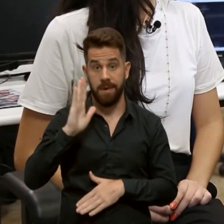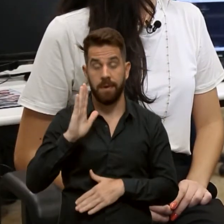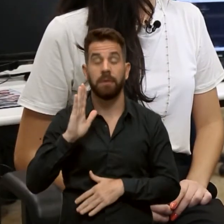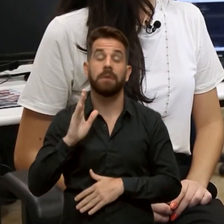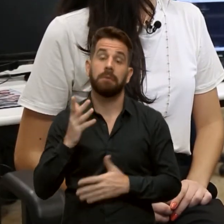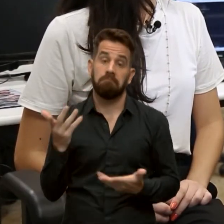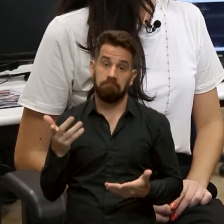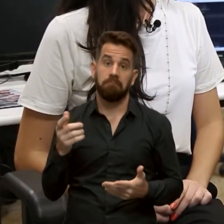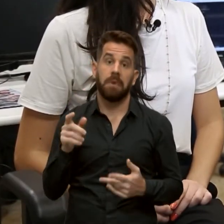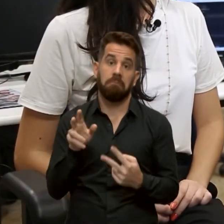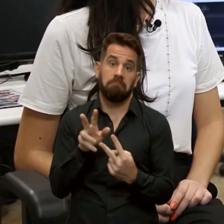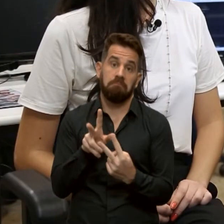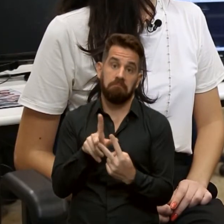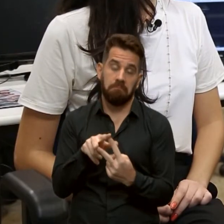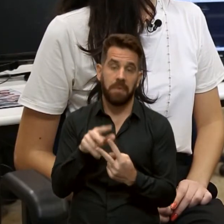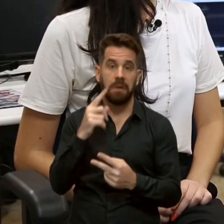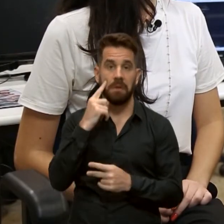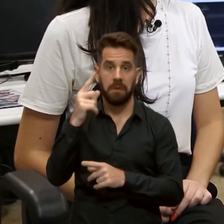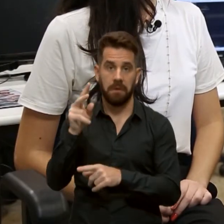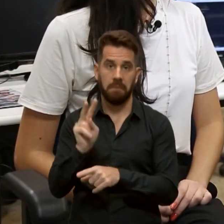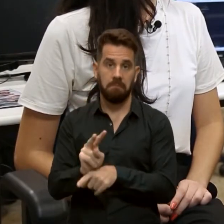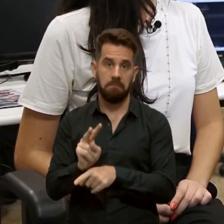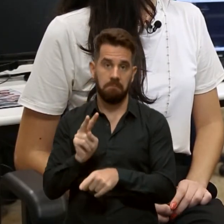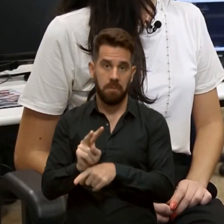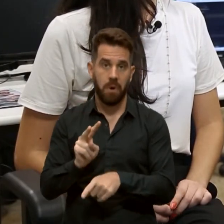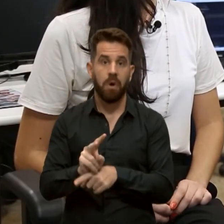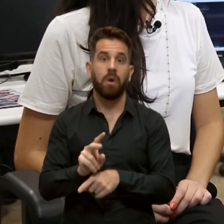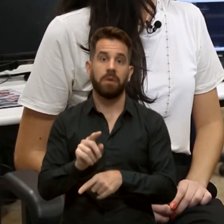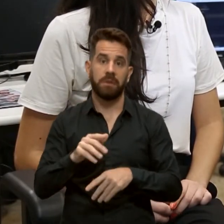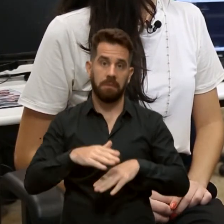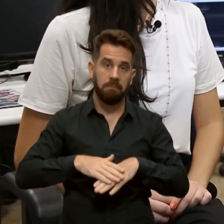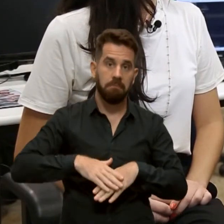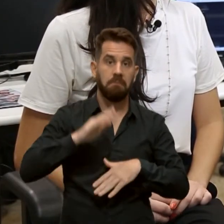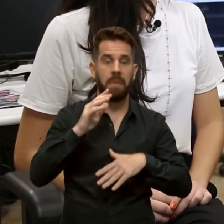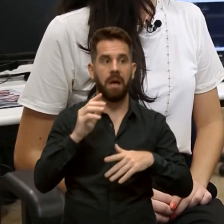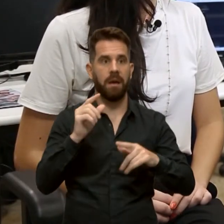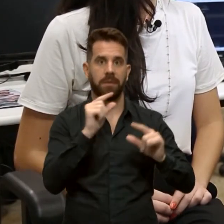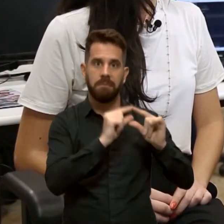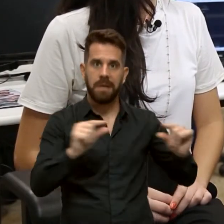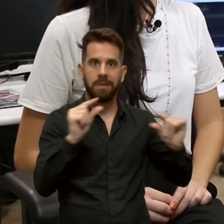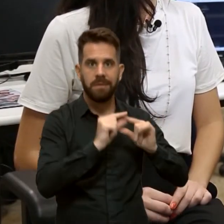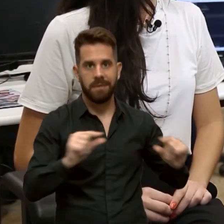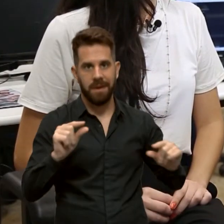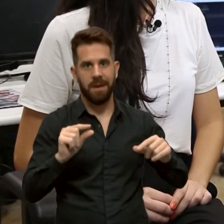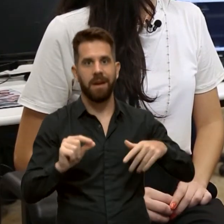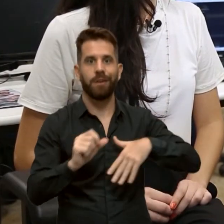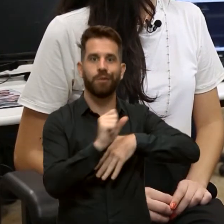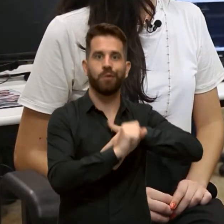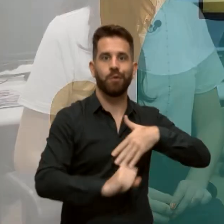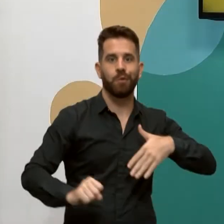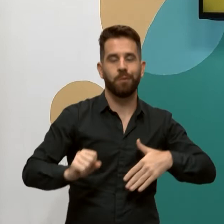que havia mais mensagem dessas regiões do que em relação às outras.